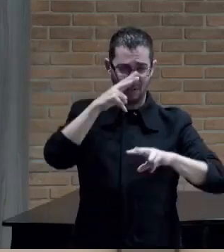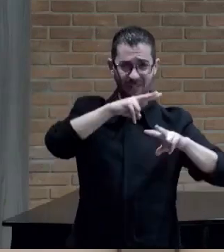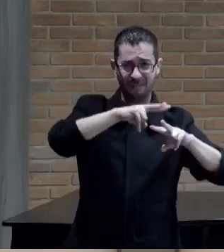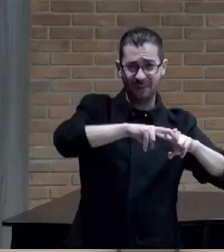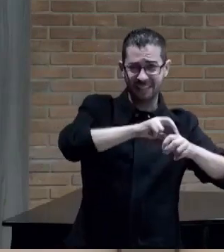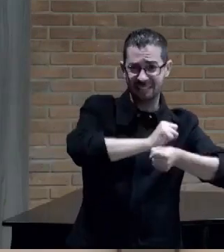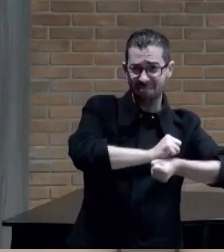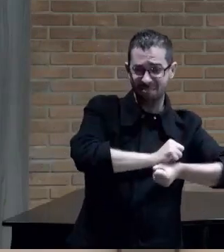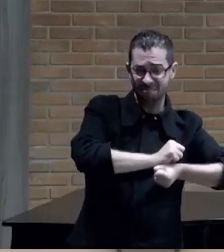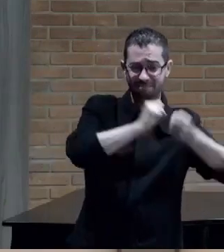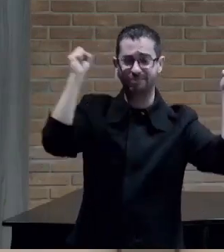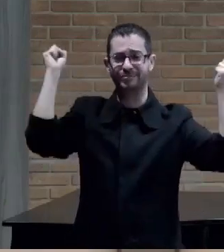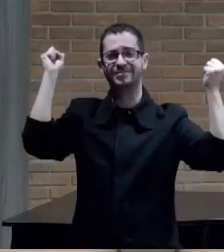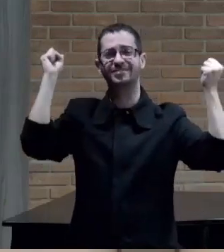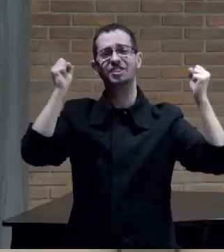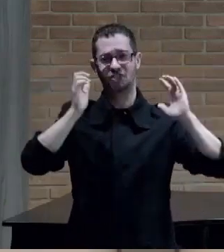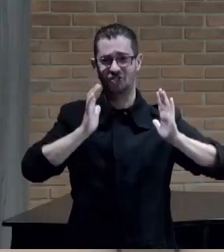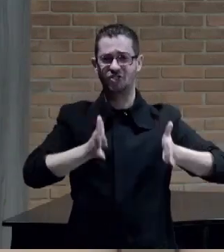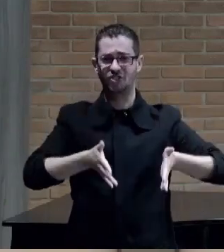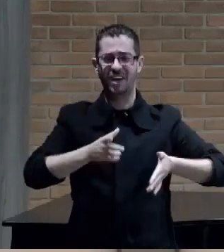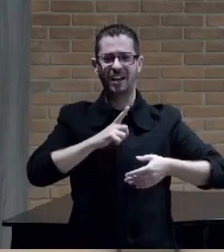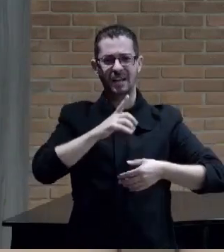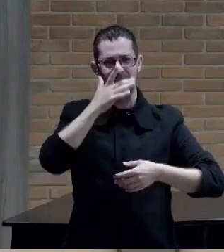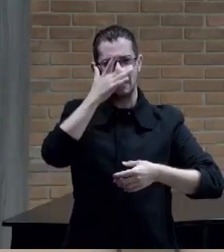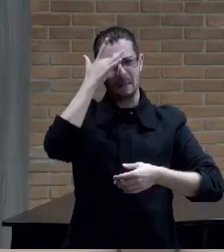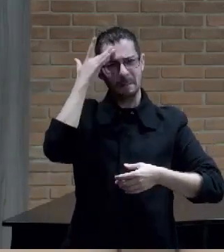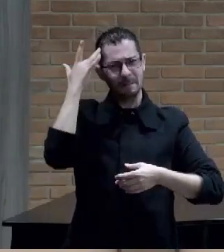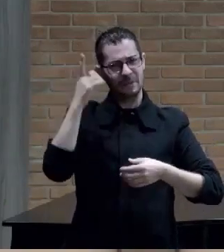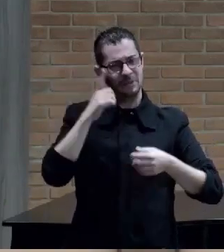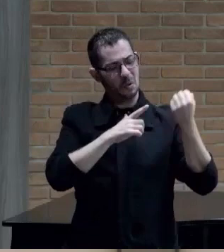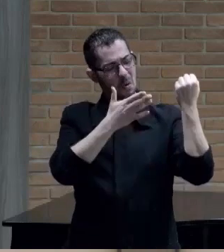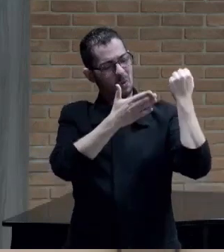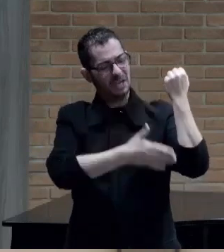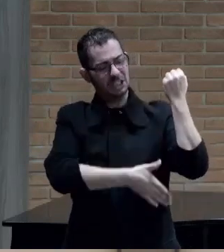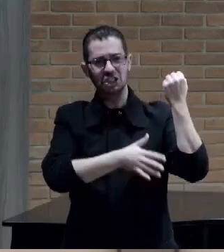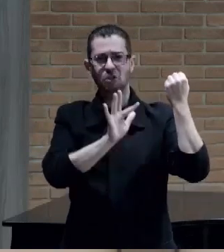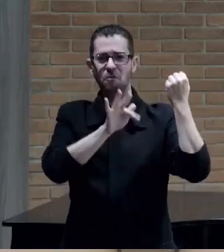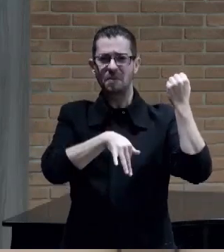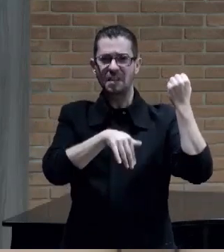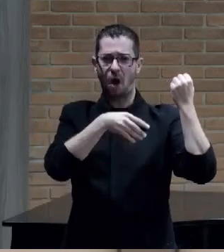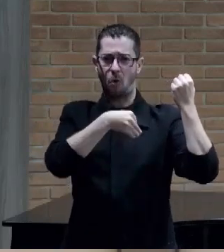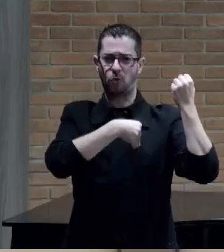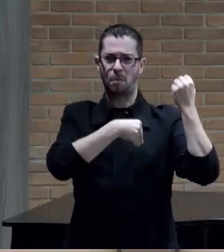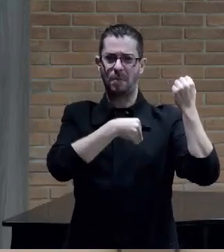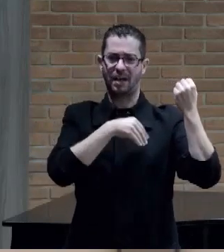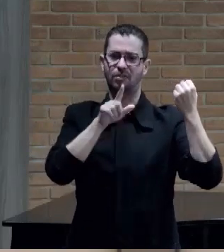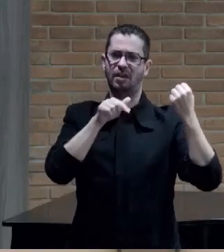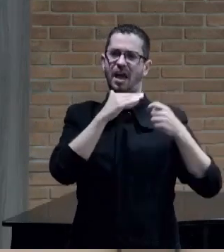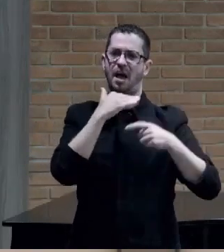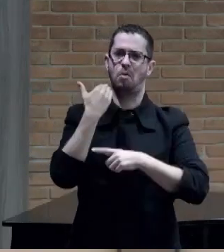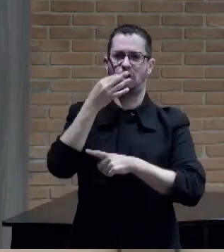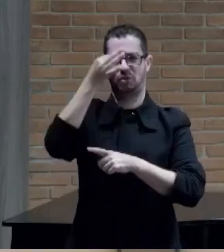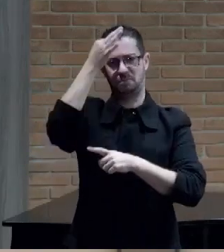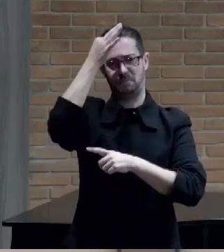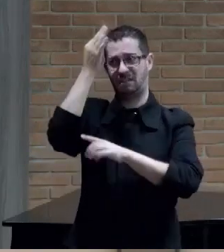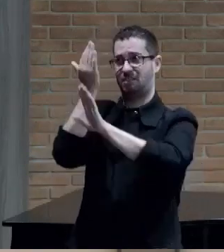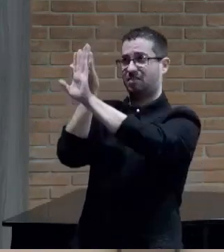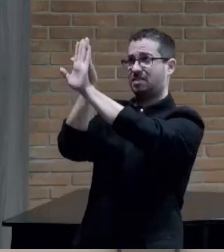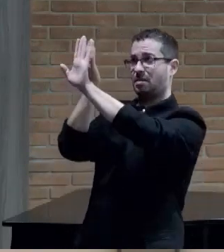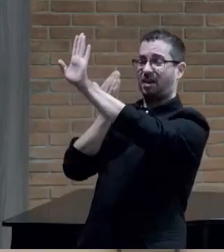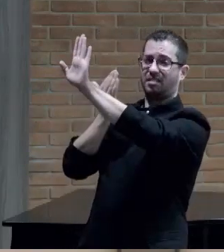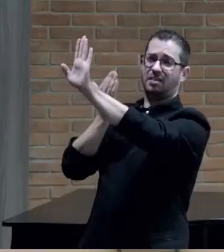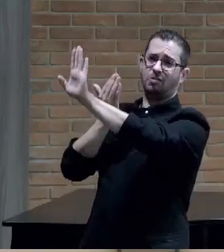Ele resgata as pessoas da penalidade final do pecado. que é a morte espiritual e separação eterna de